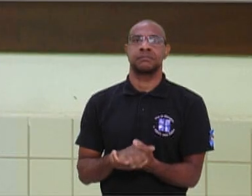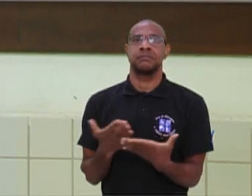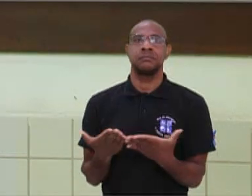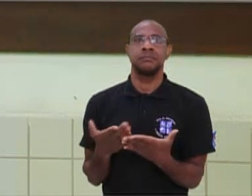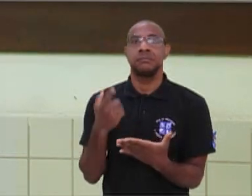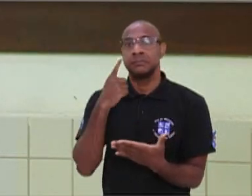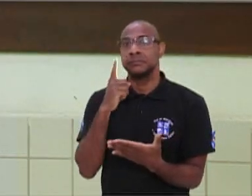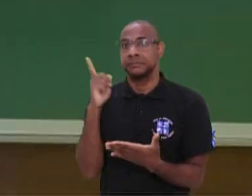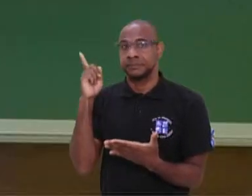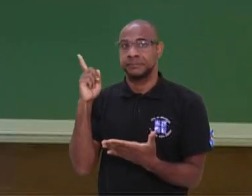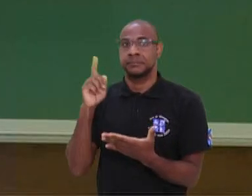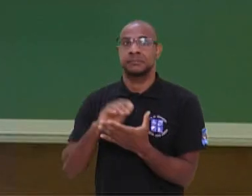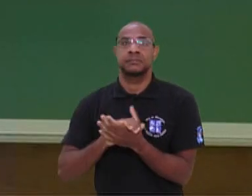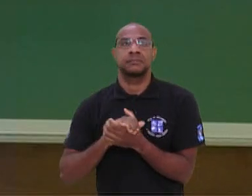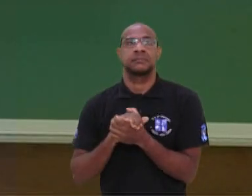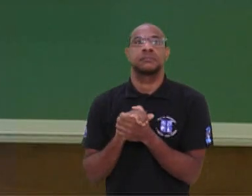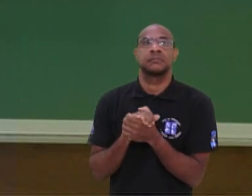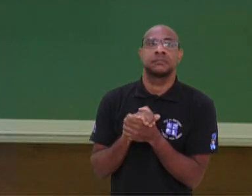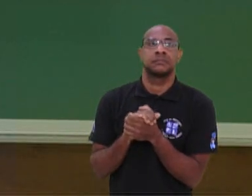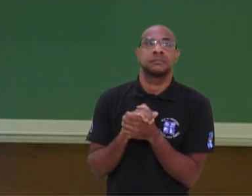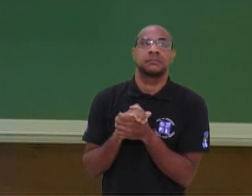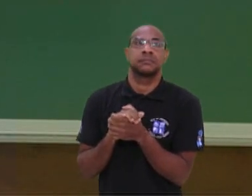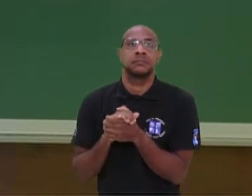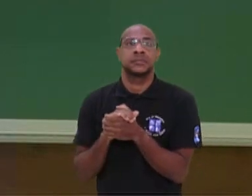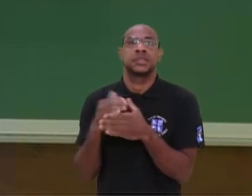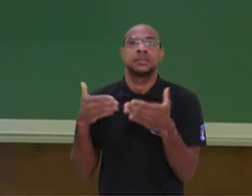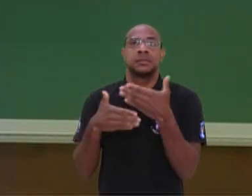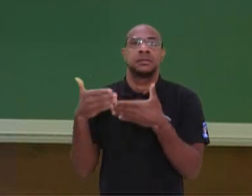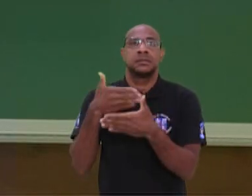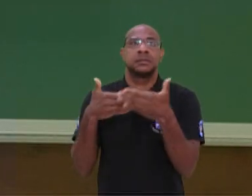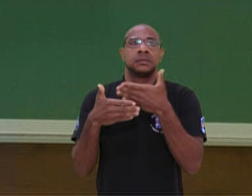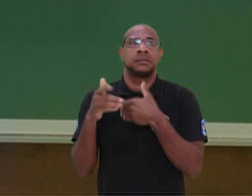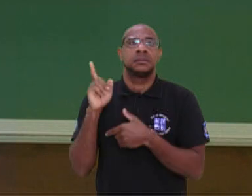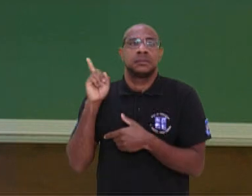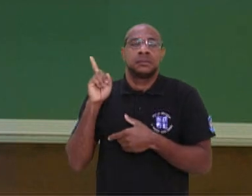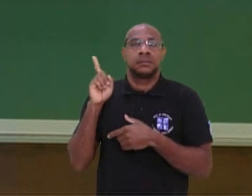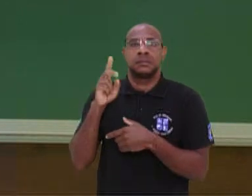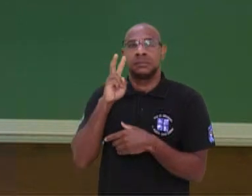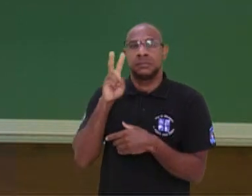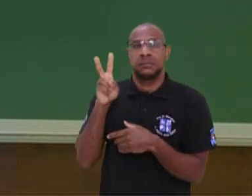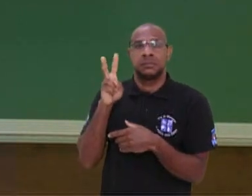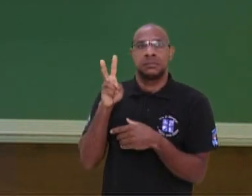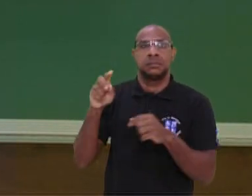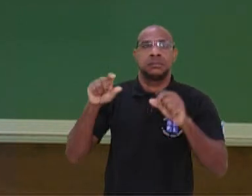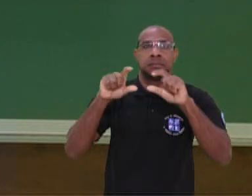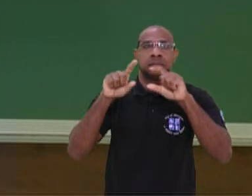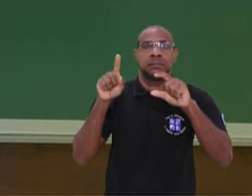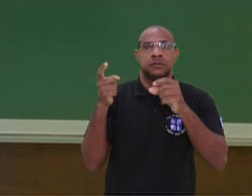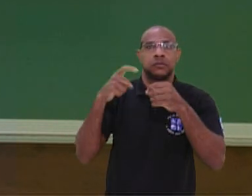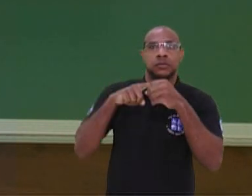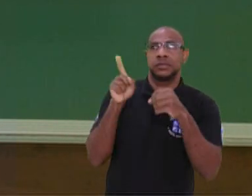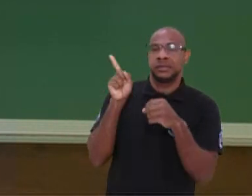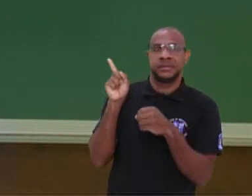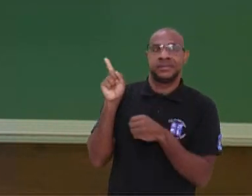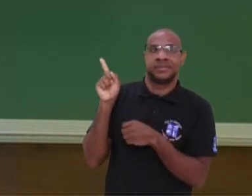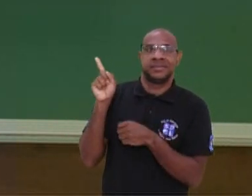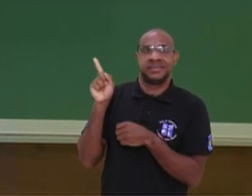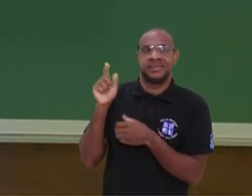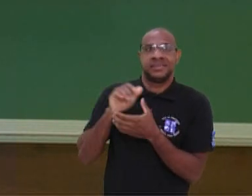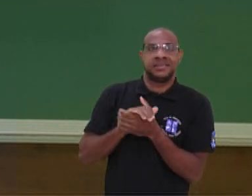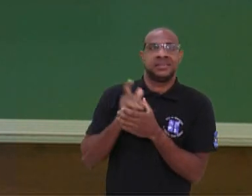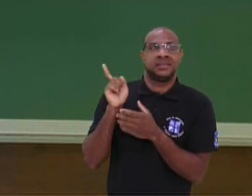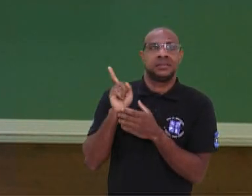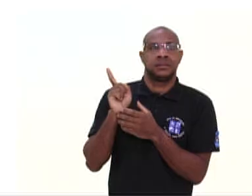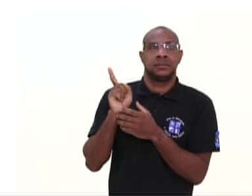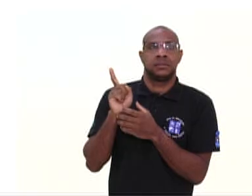Vamos juntos, gente. Se no slide anterior a gente viu no ecrã, na tela, eu vou até voltar aqui para vocês,